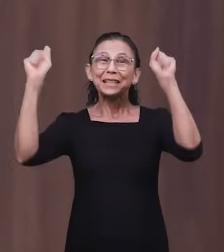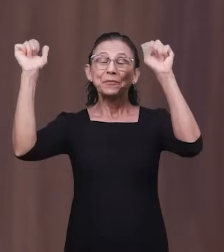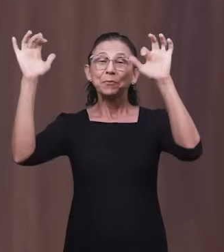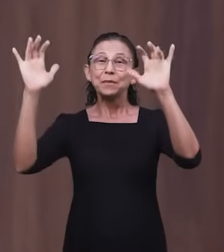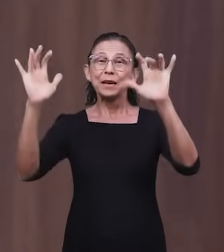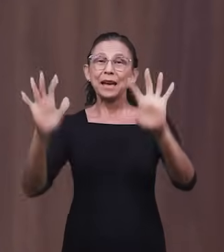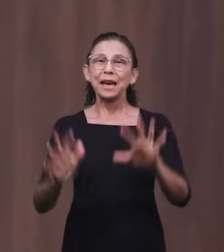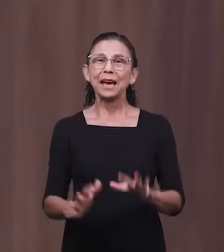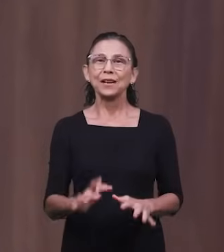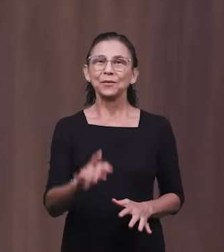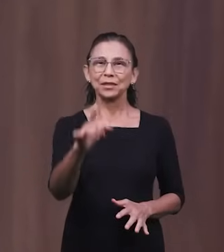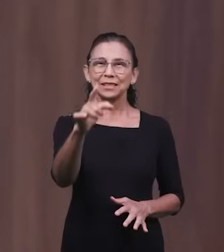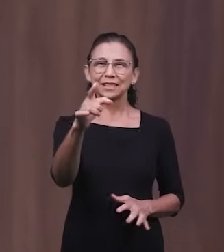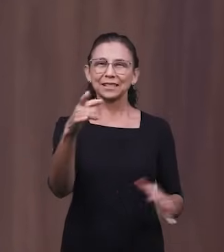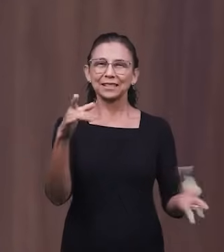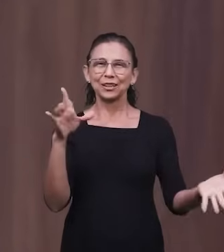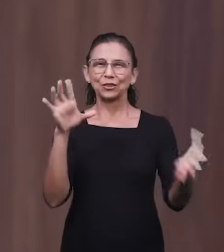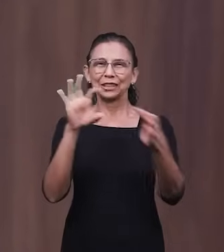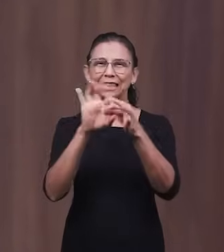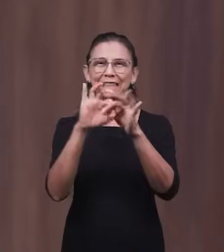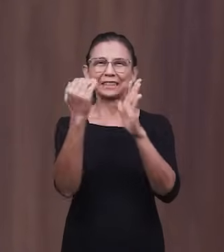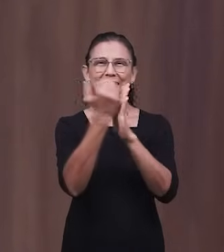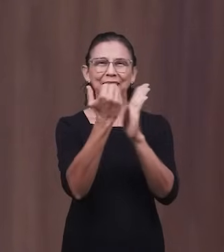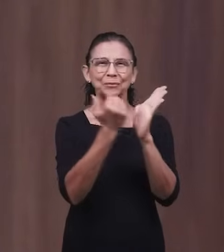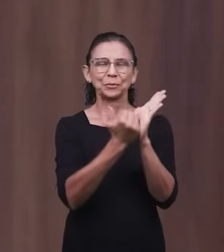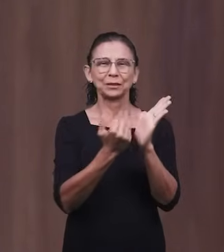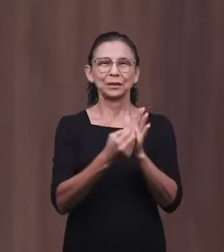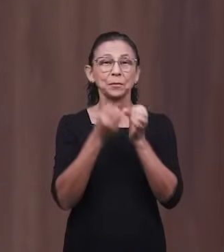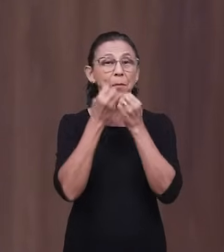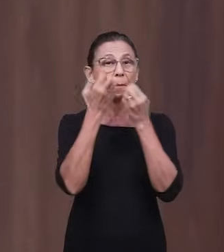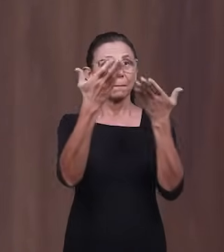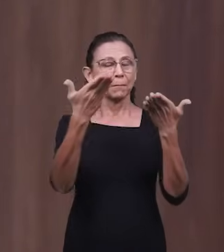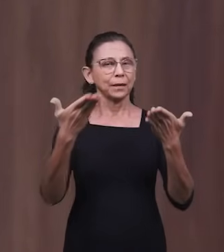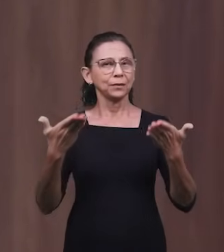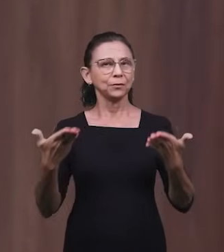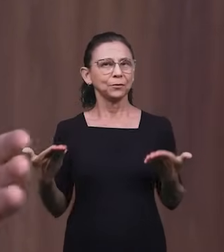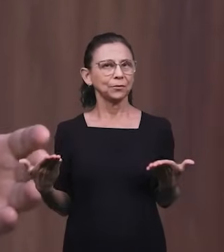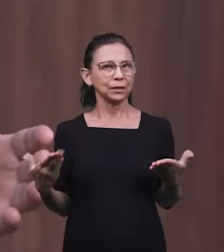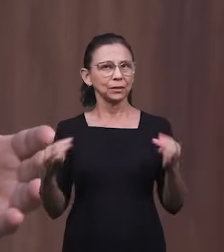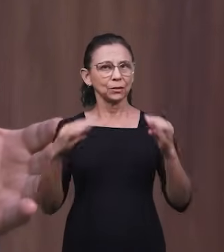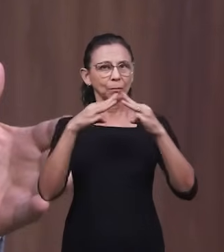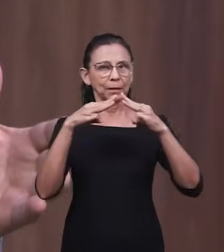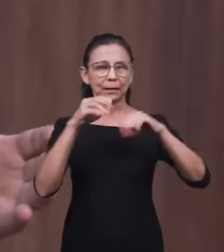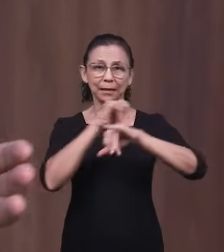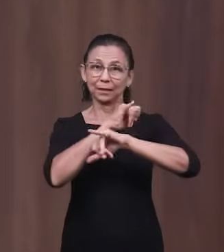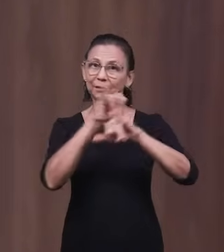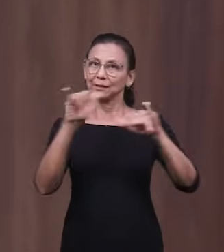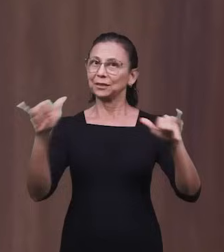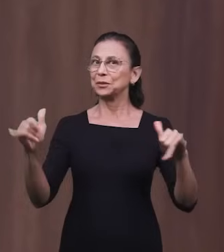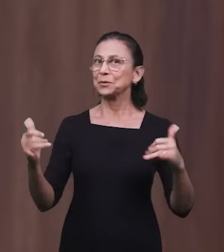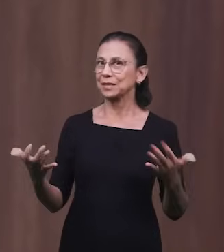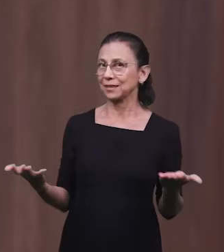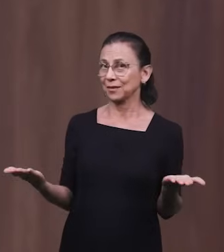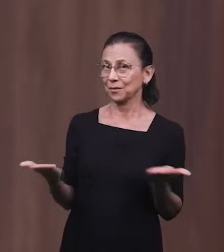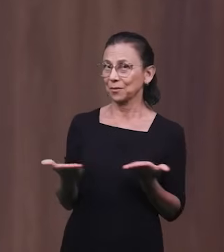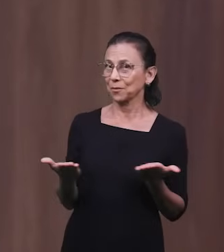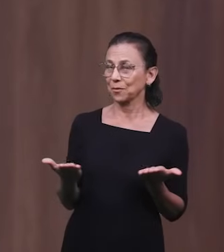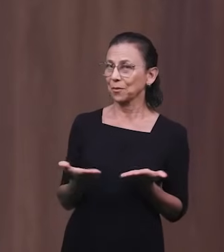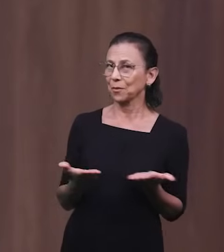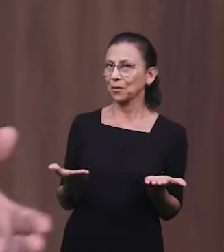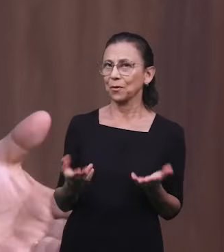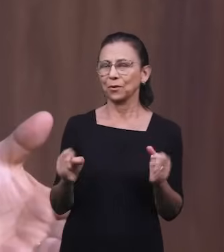Que bênção é ter você aqui com a gente. Seja muito bem-vindo ao programa, mais uma edição do Manaí